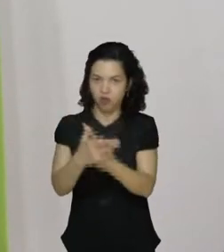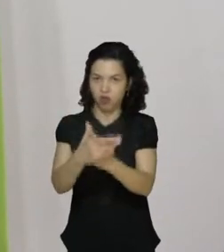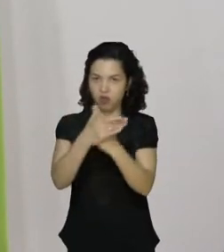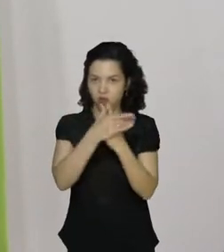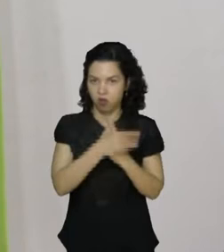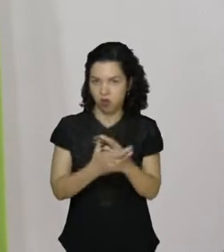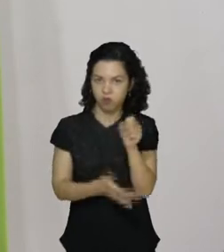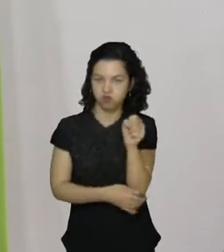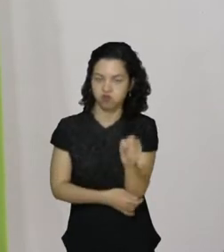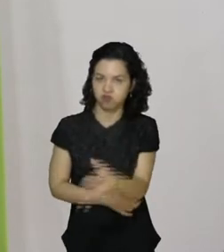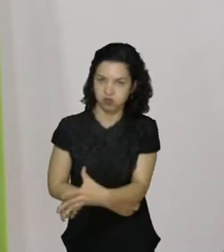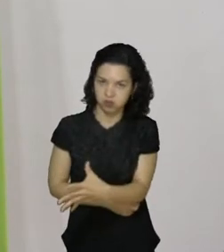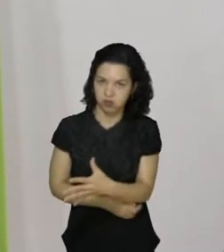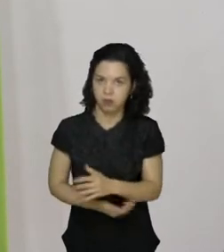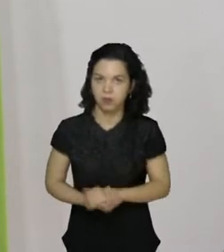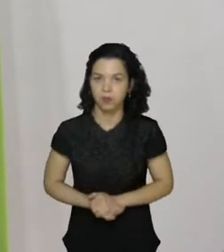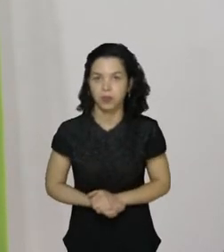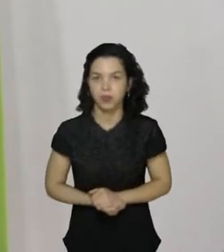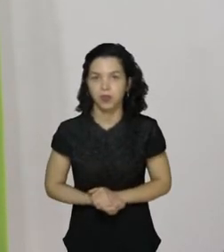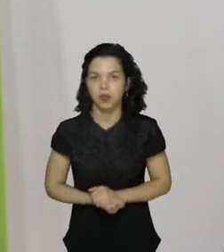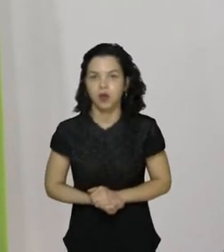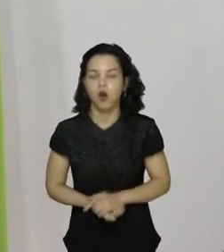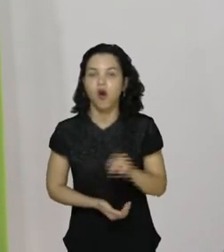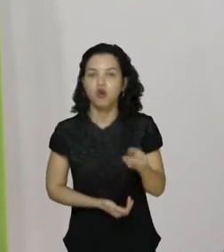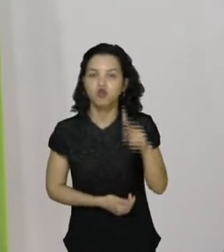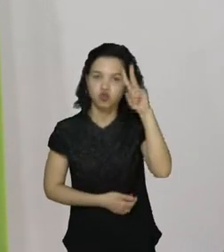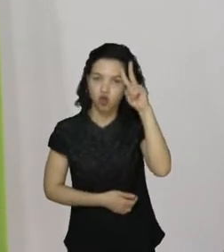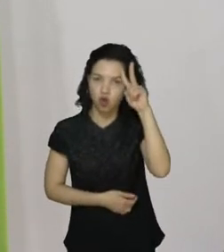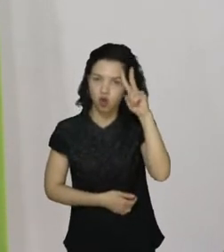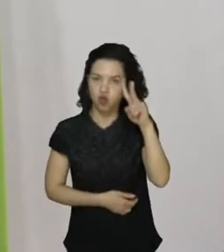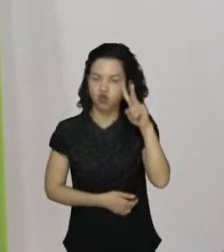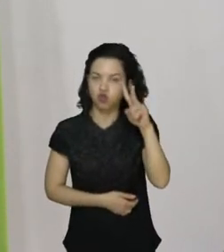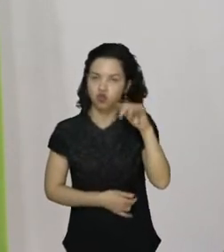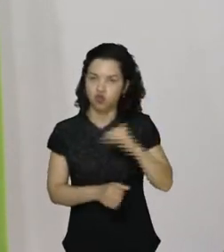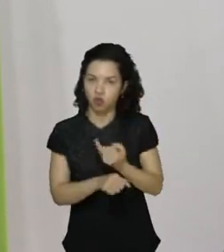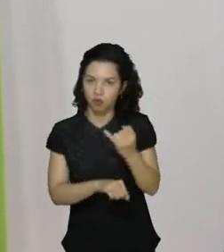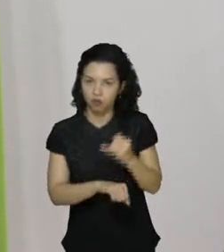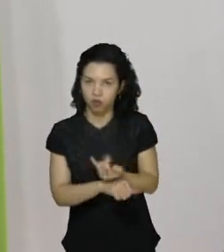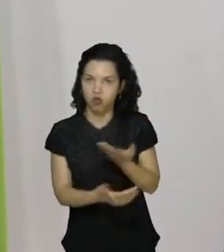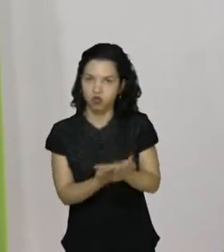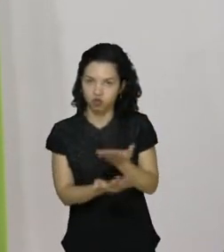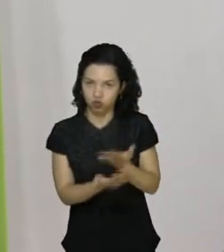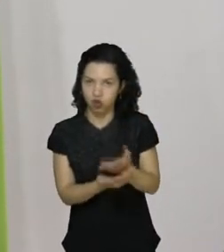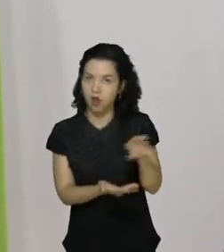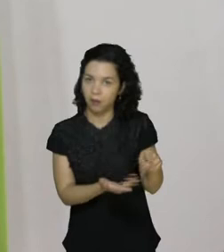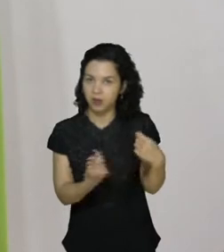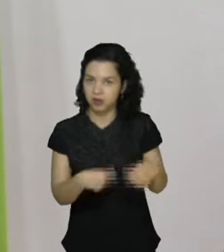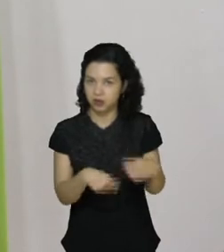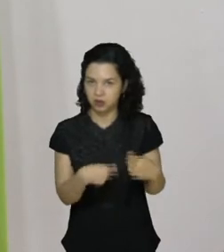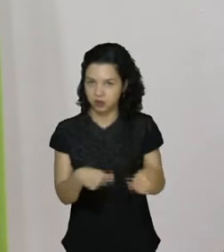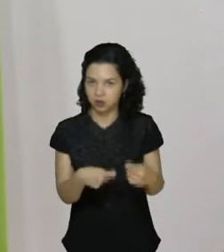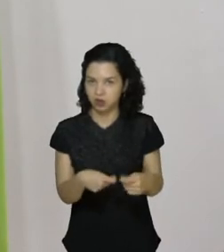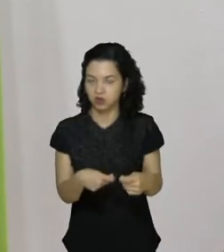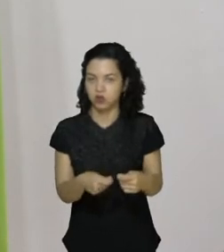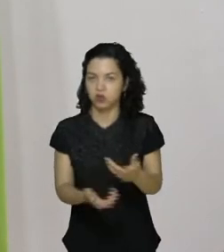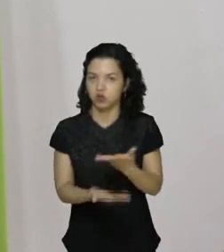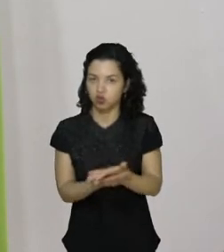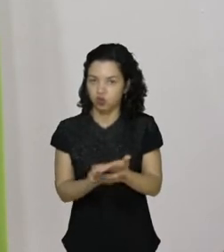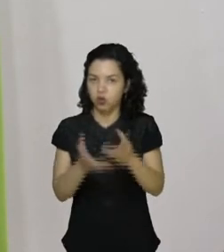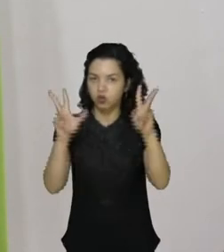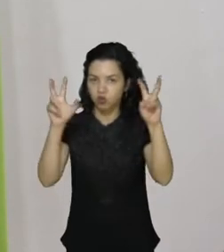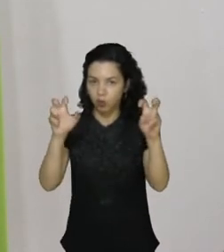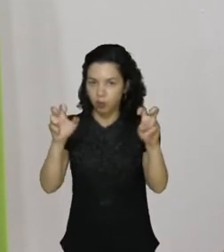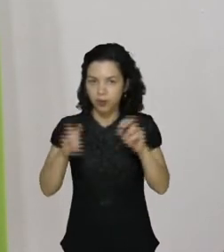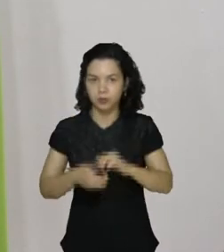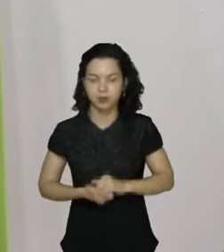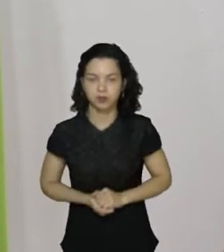história de Joinville? O que tem a ver a história de Joinville que ela deveria ter estudado como antropóloga? Talvez fosse melhor ela gastar o tempo dela estudando sobre isso.